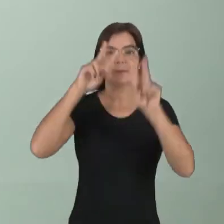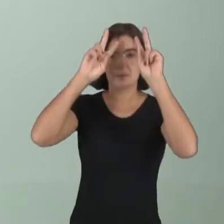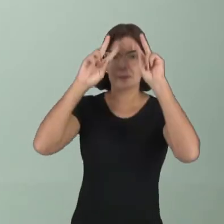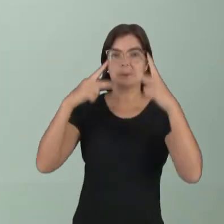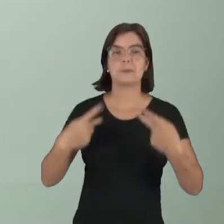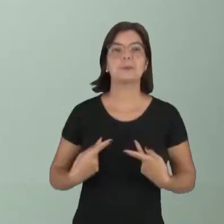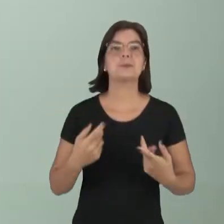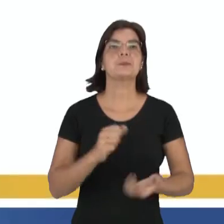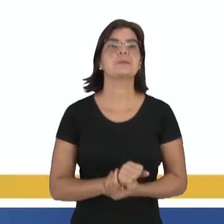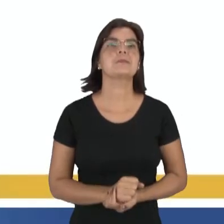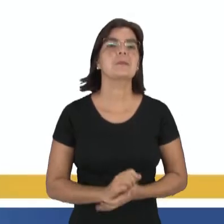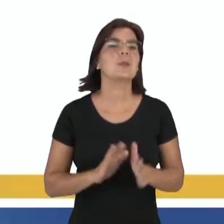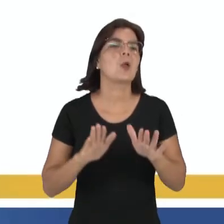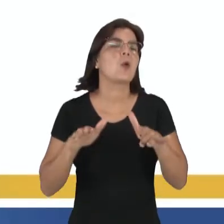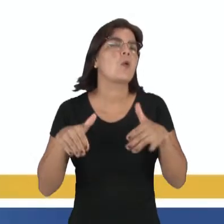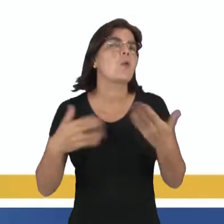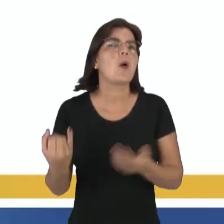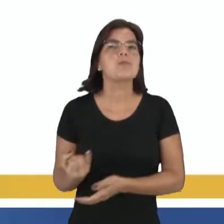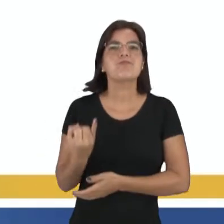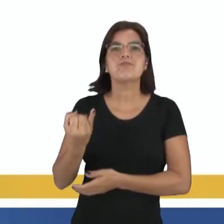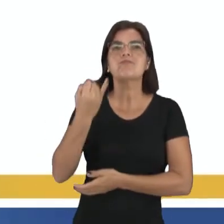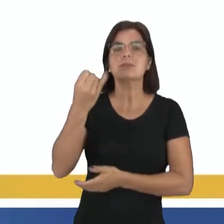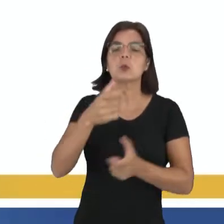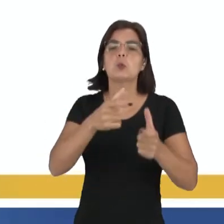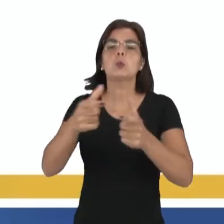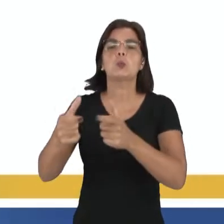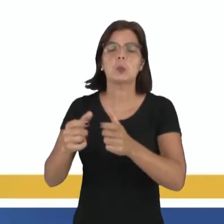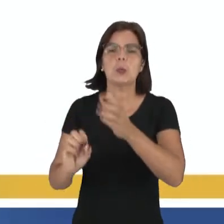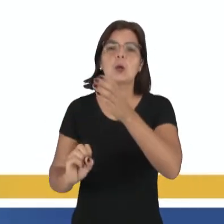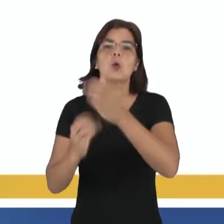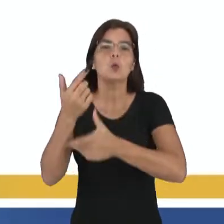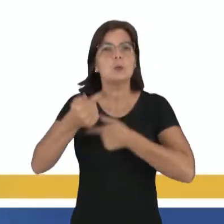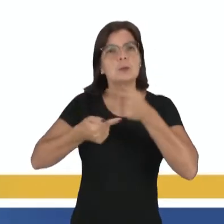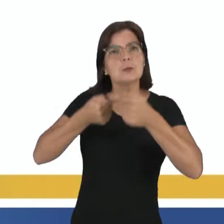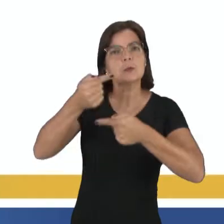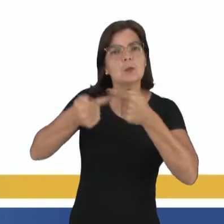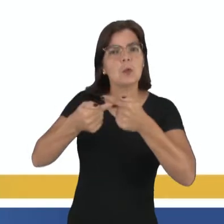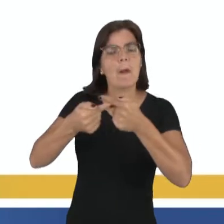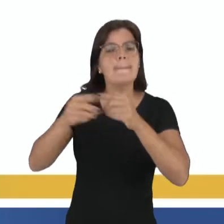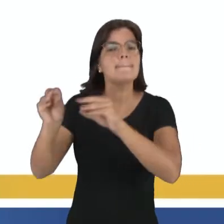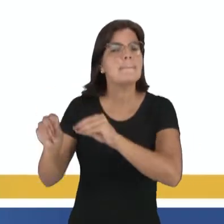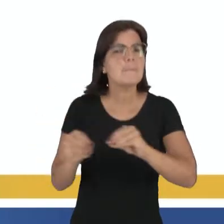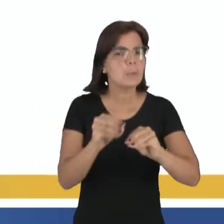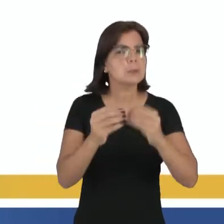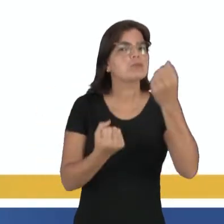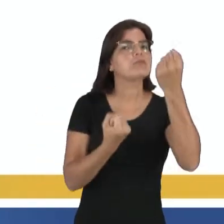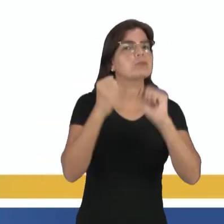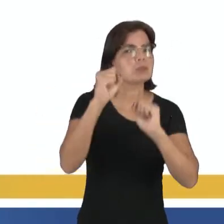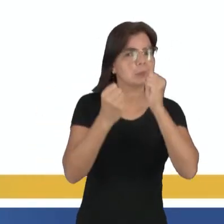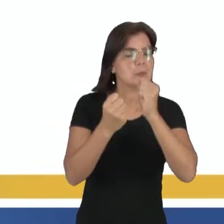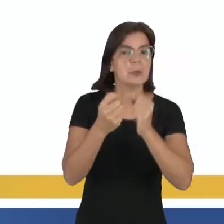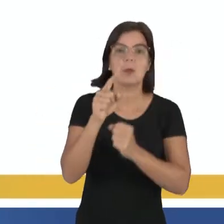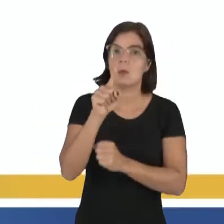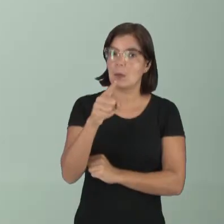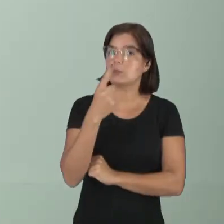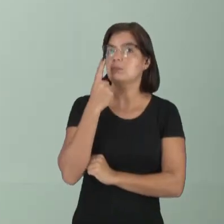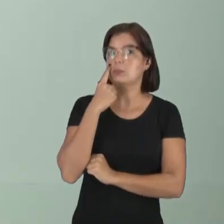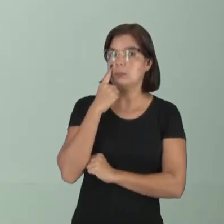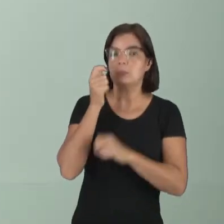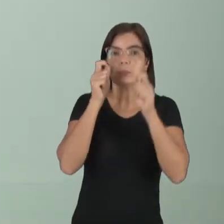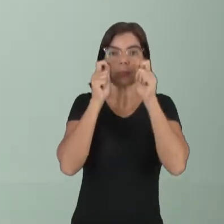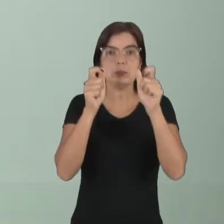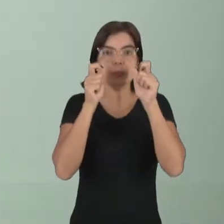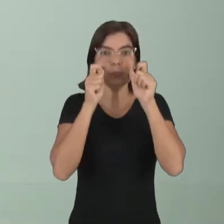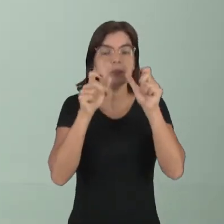humanos. Qual a importância da localização da matéria-prima para a indústria? Olha, presta bem atenção que